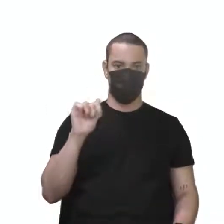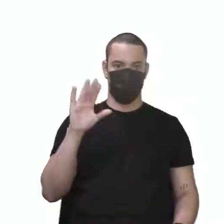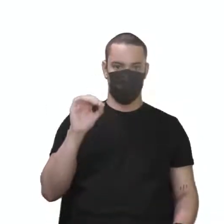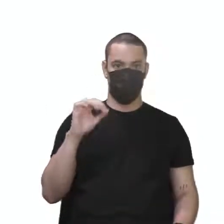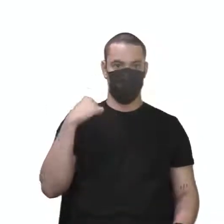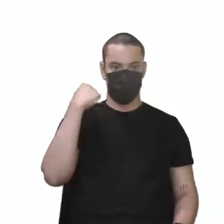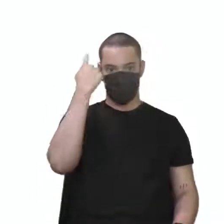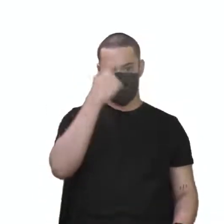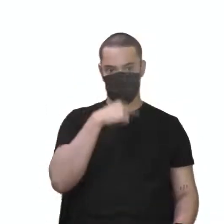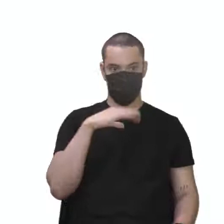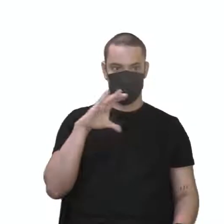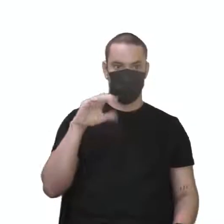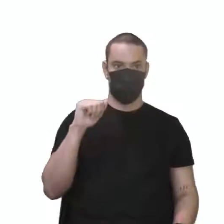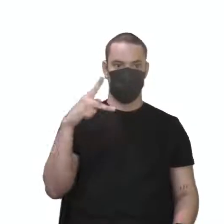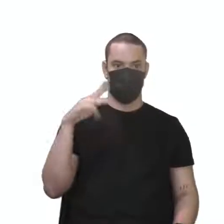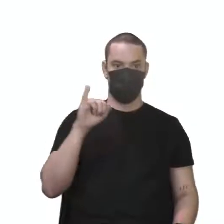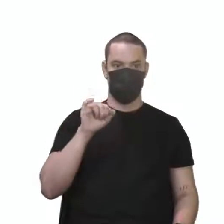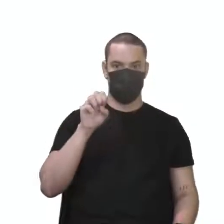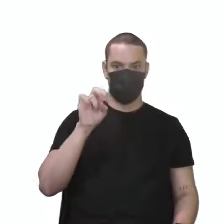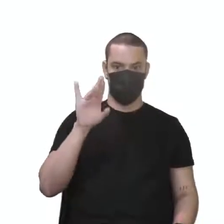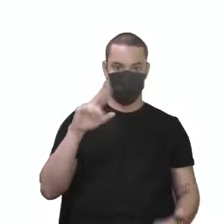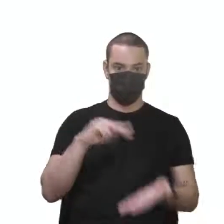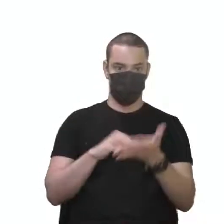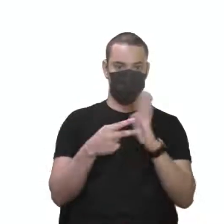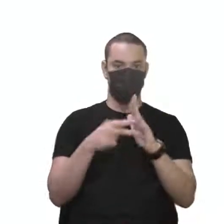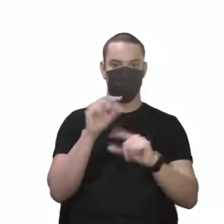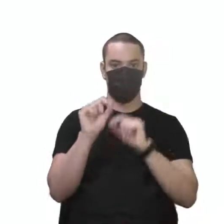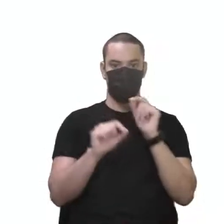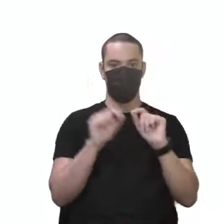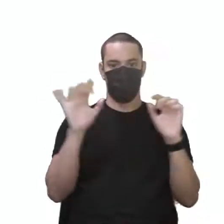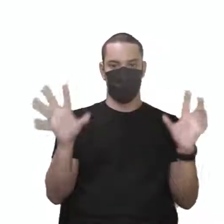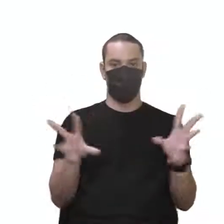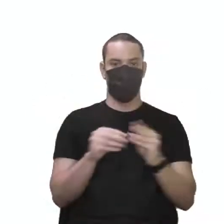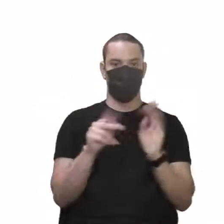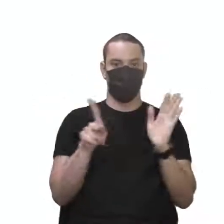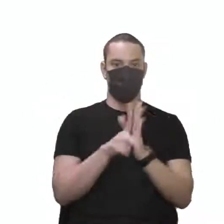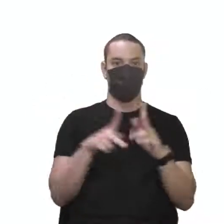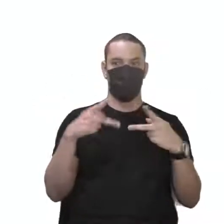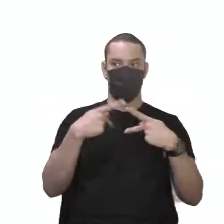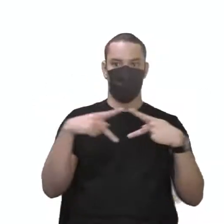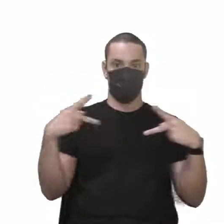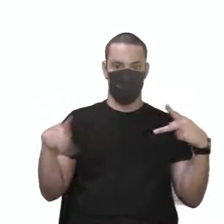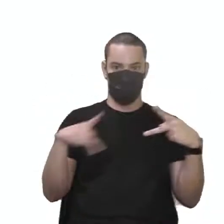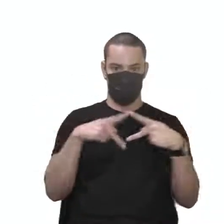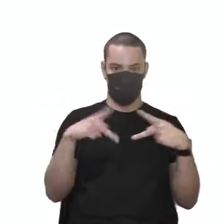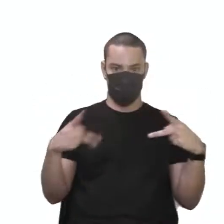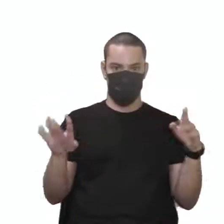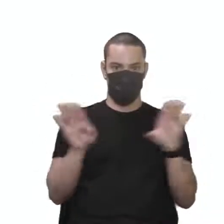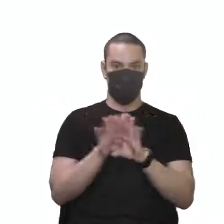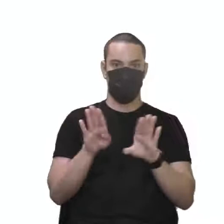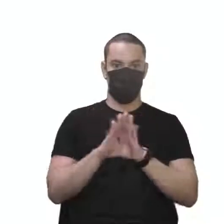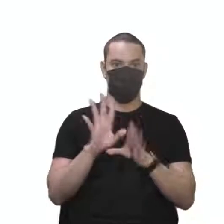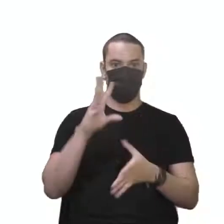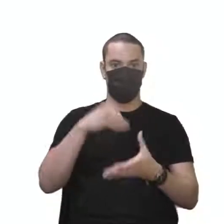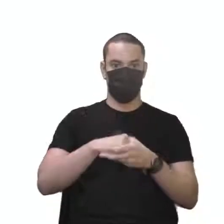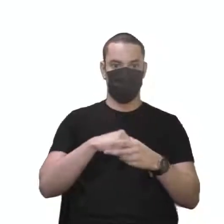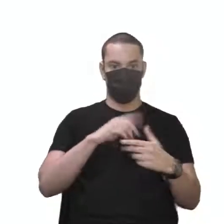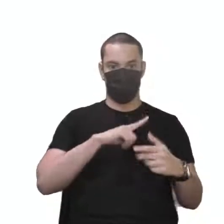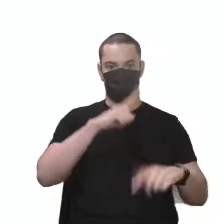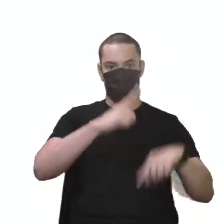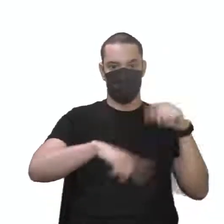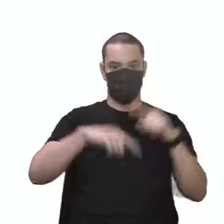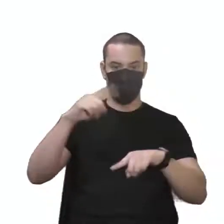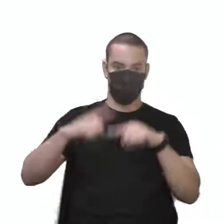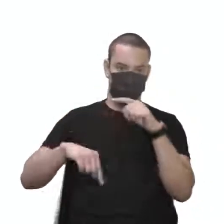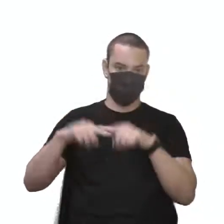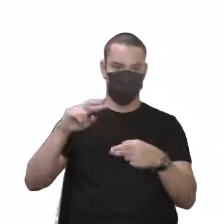capsídeo, que é uma constituição proteica. Aqui dentro nós temos o material